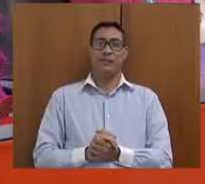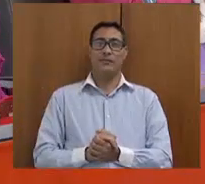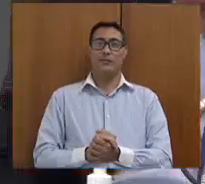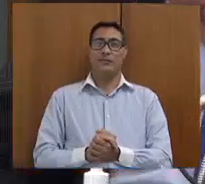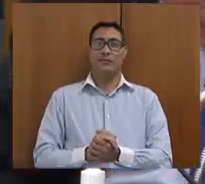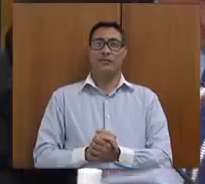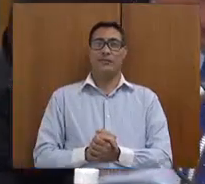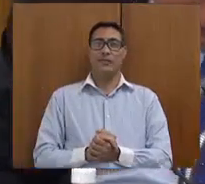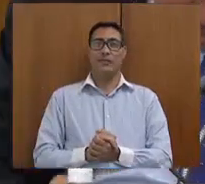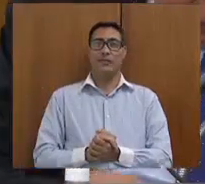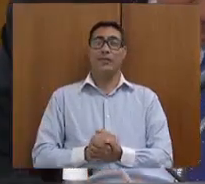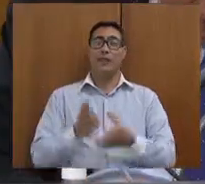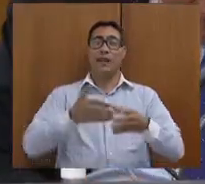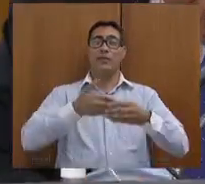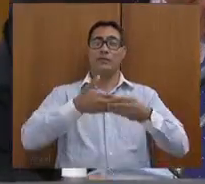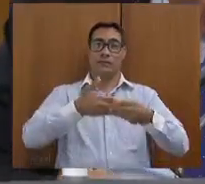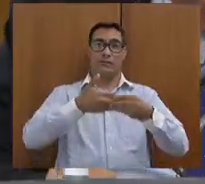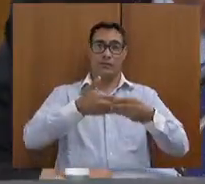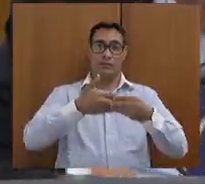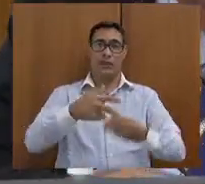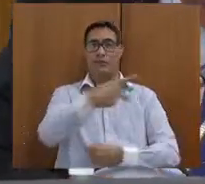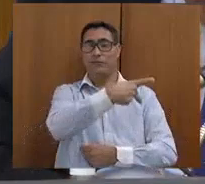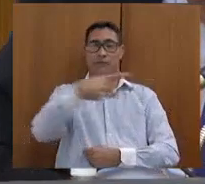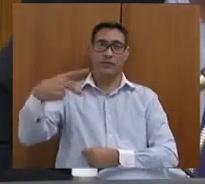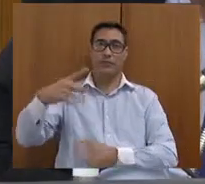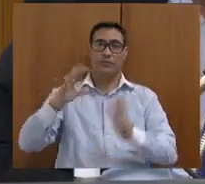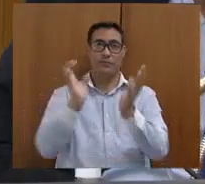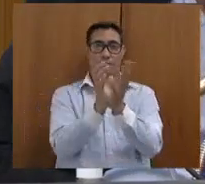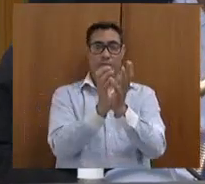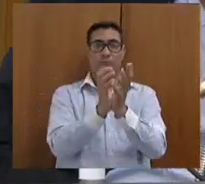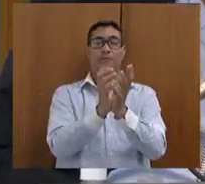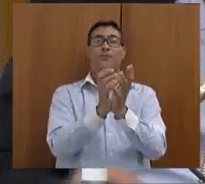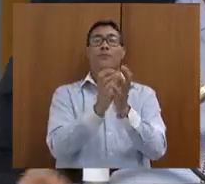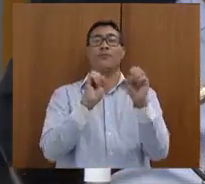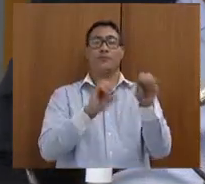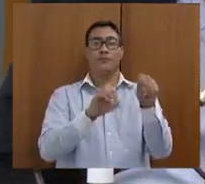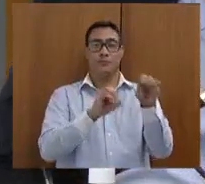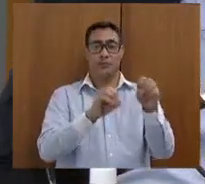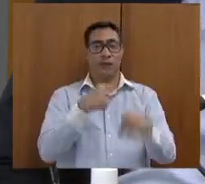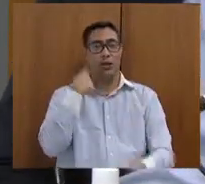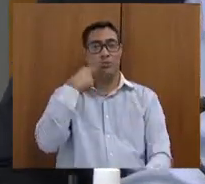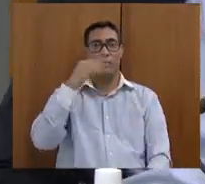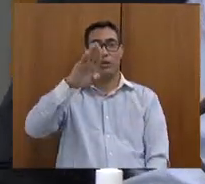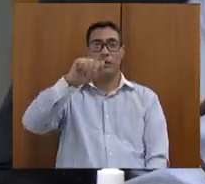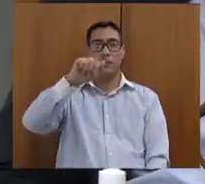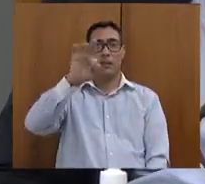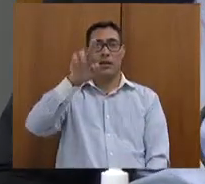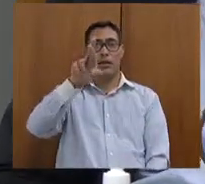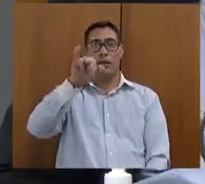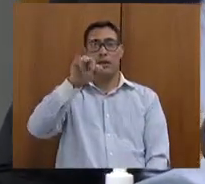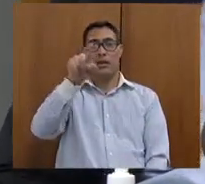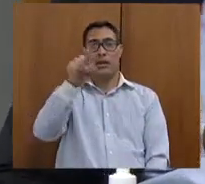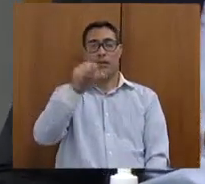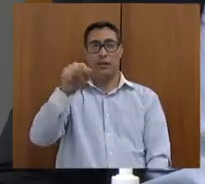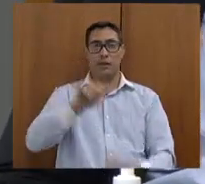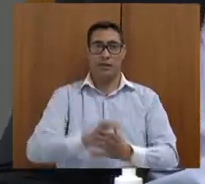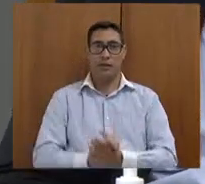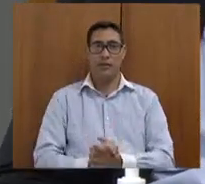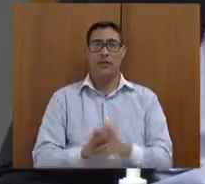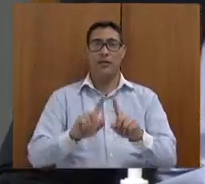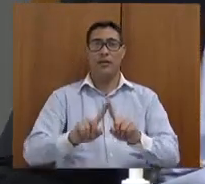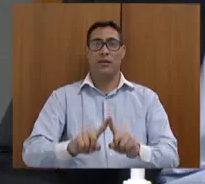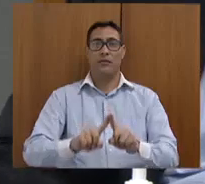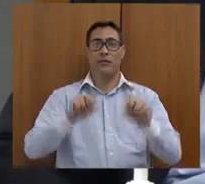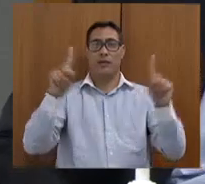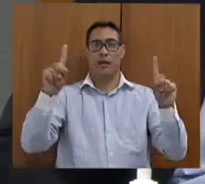bom dia Queria cumprimentar a presidente da Comissão de educação deputada Beatriz que apesar né de